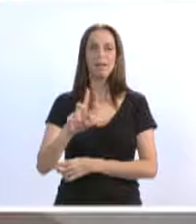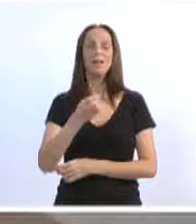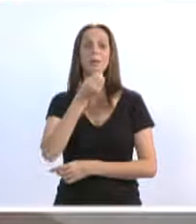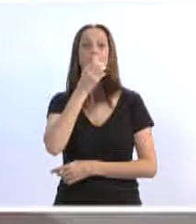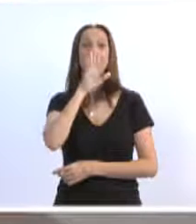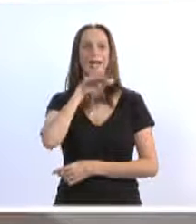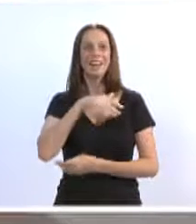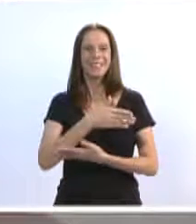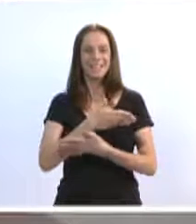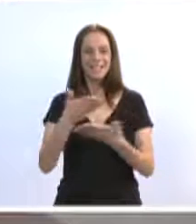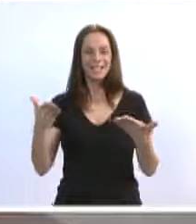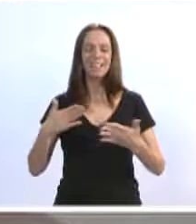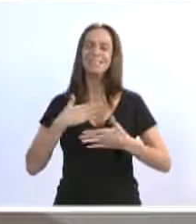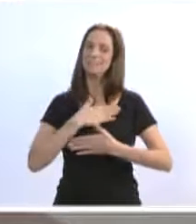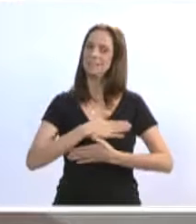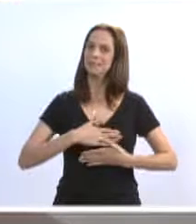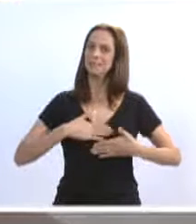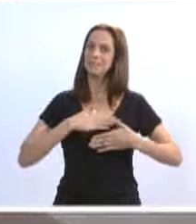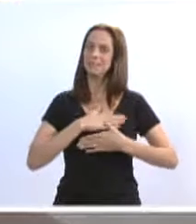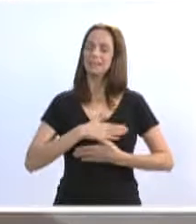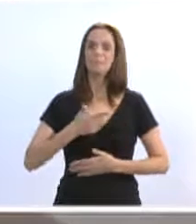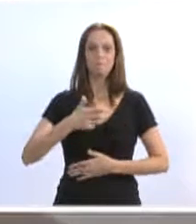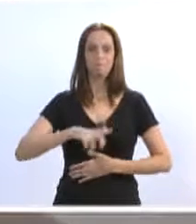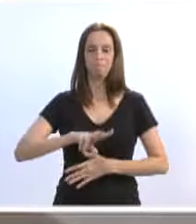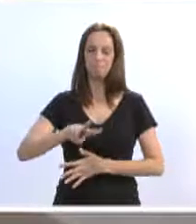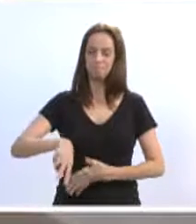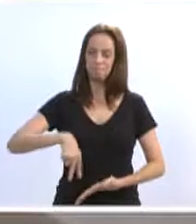É um prazer e uma honra estar aqui novamente.